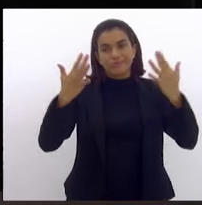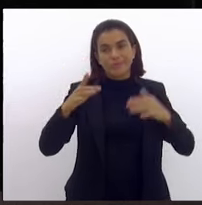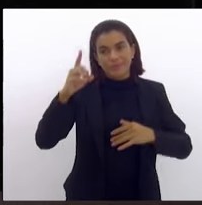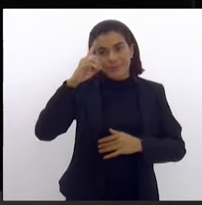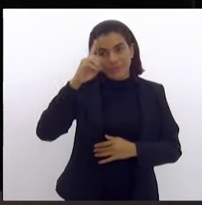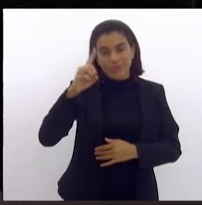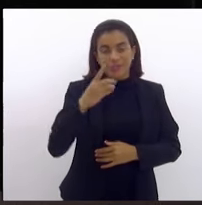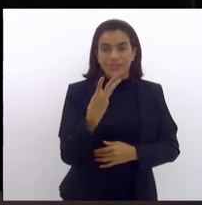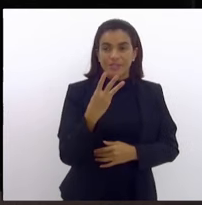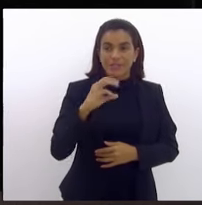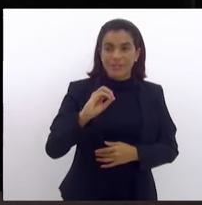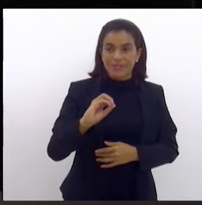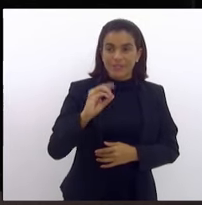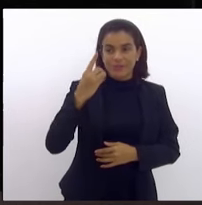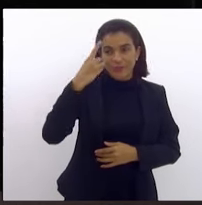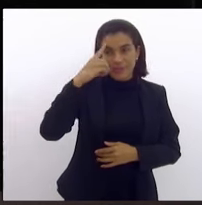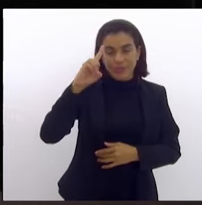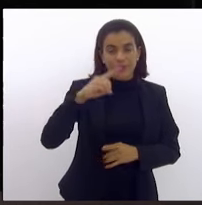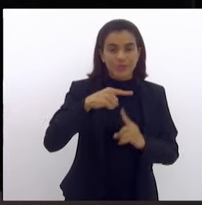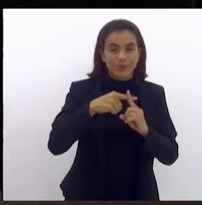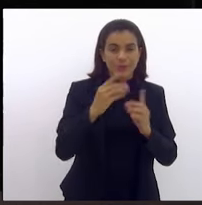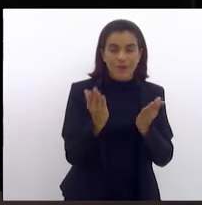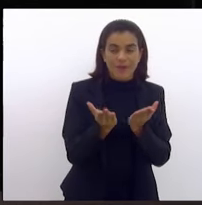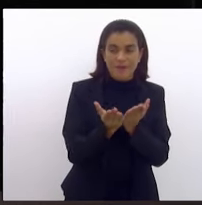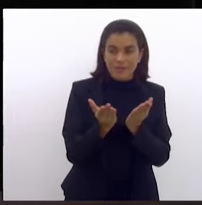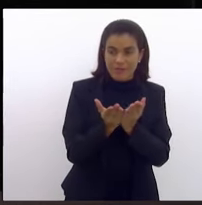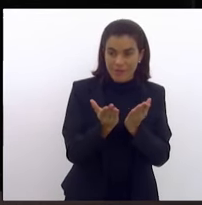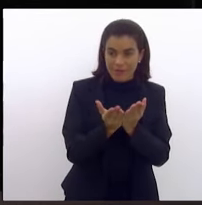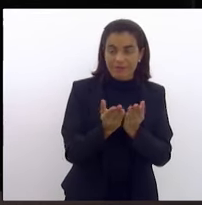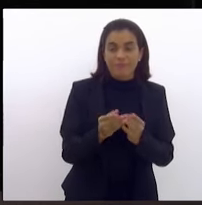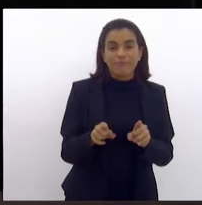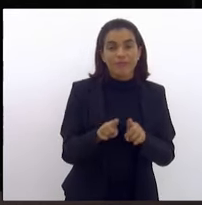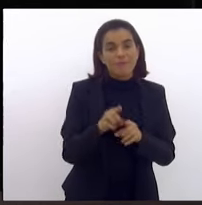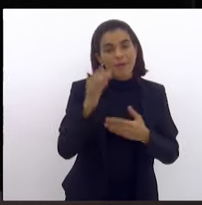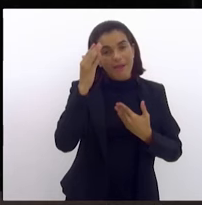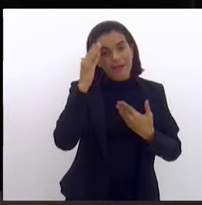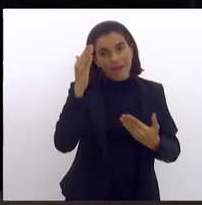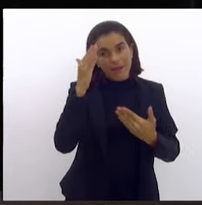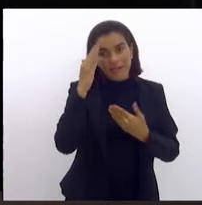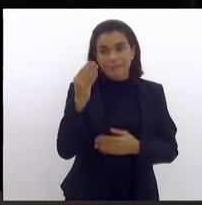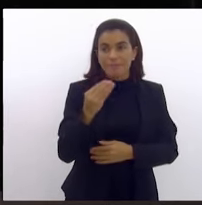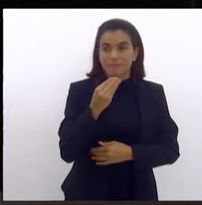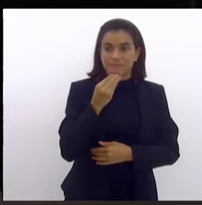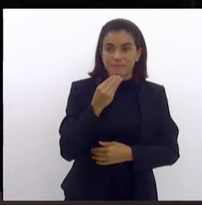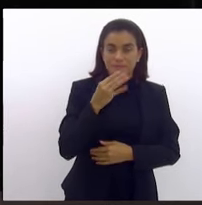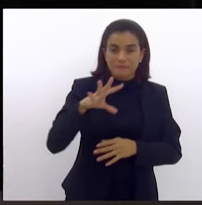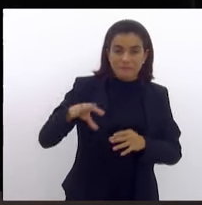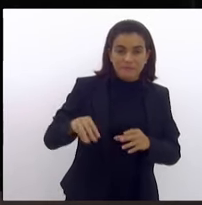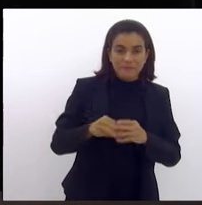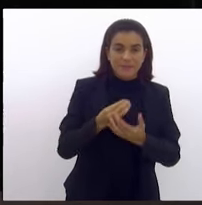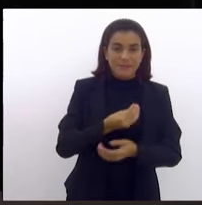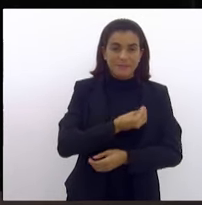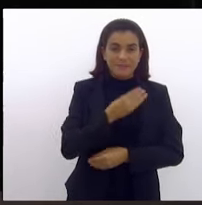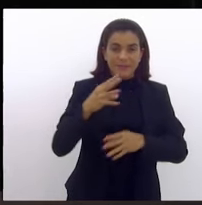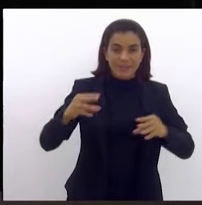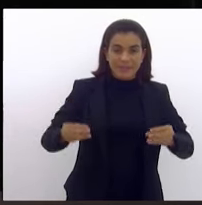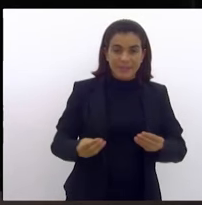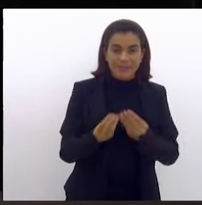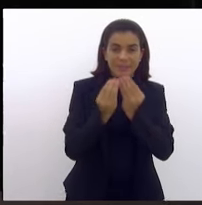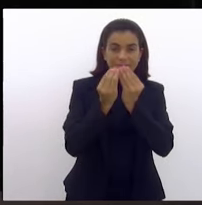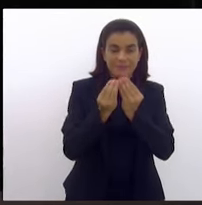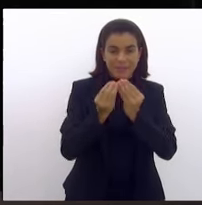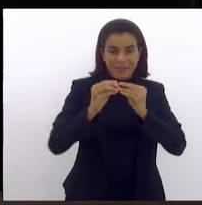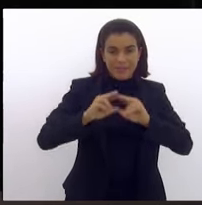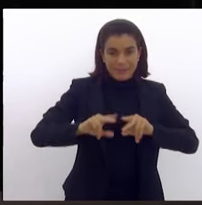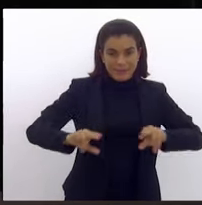dia 30 como dia do evangélico. Quero agradecer pela possibilidade de participar dessa missa ecumênica de